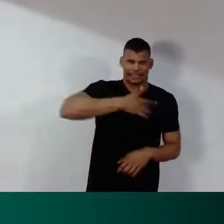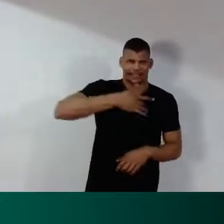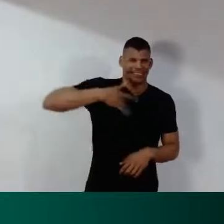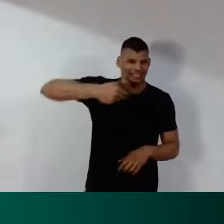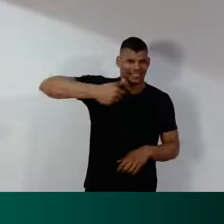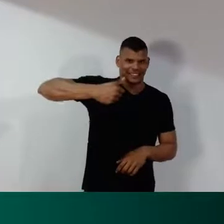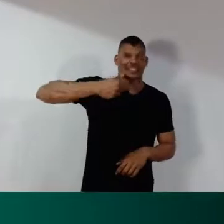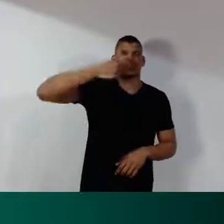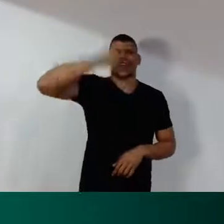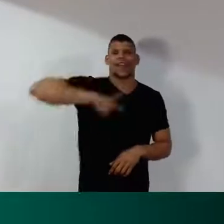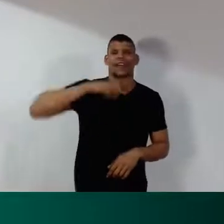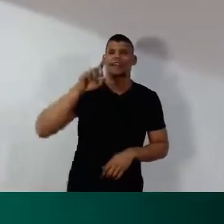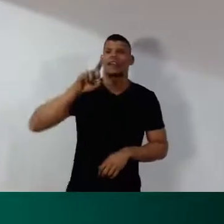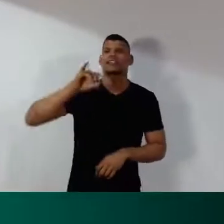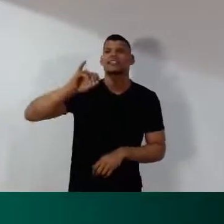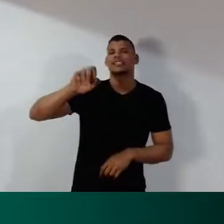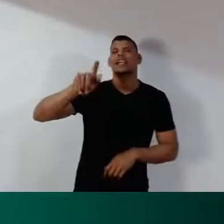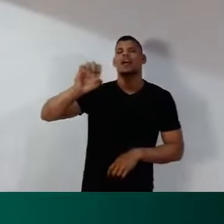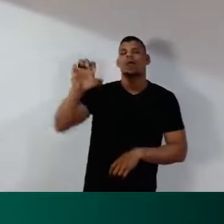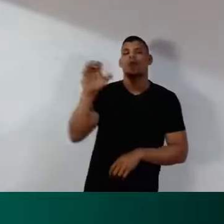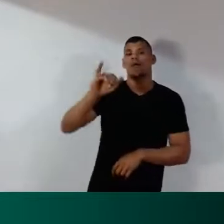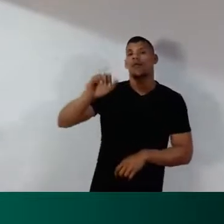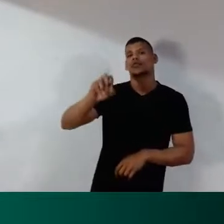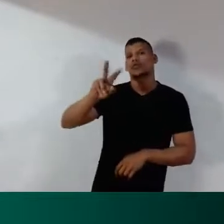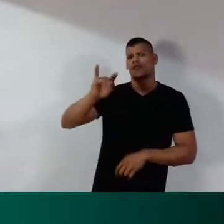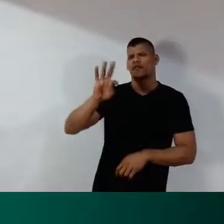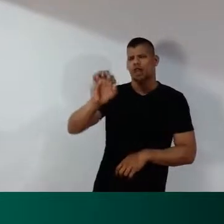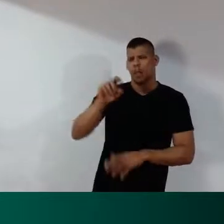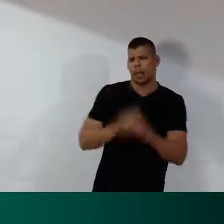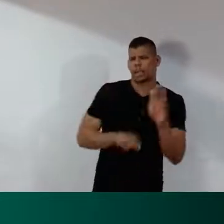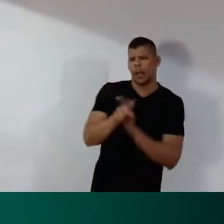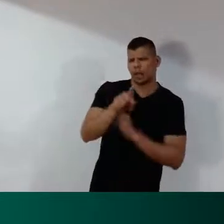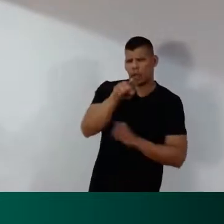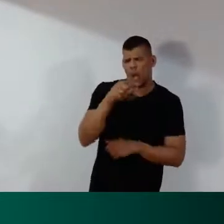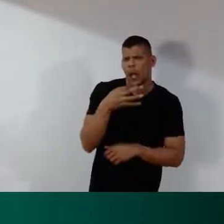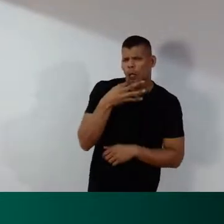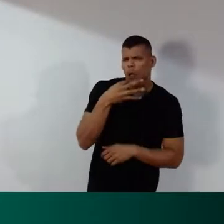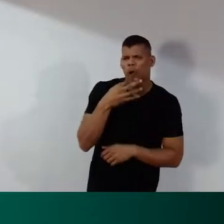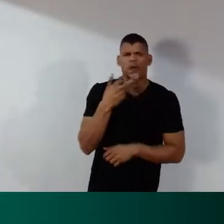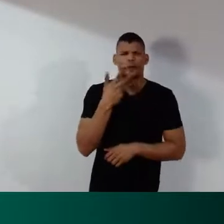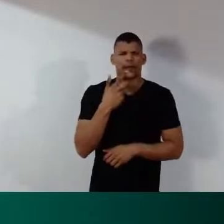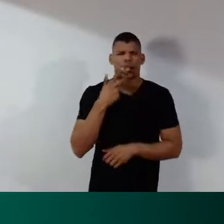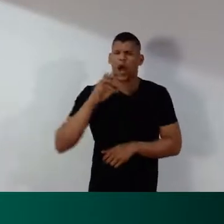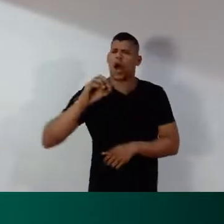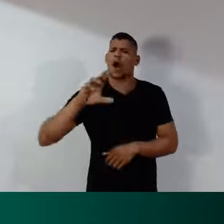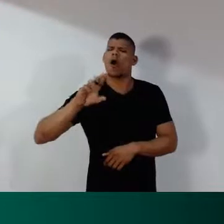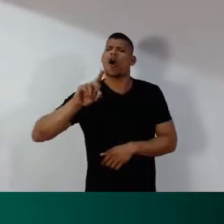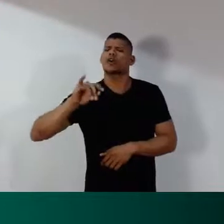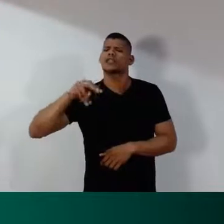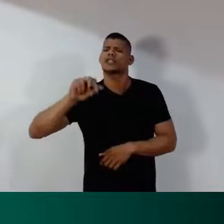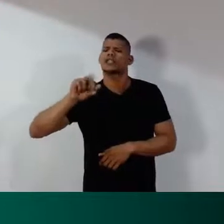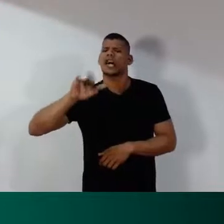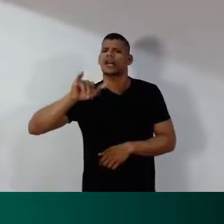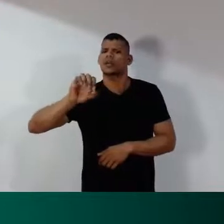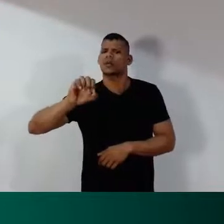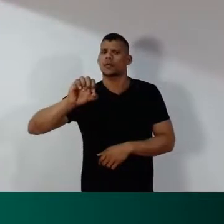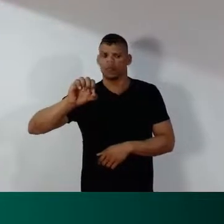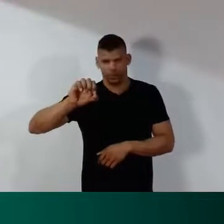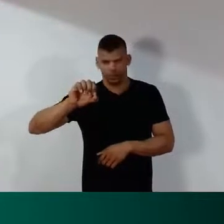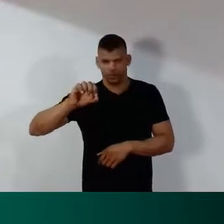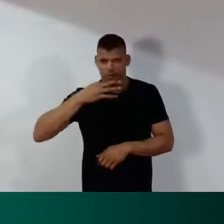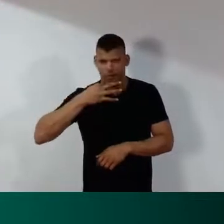Olá eu sou o Diego Jovino sou o criador do Fortaleza ordinária criei o suricate seboso também